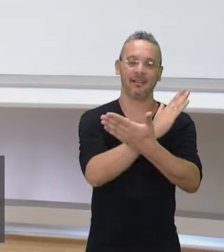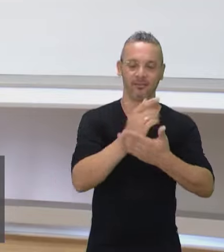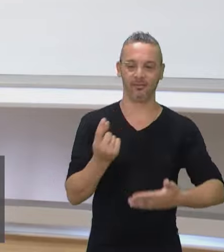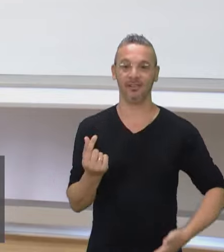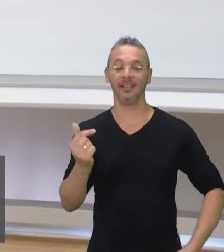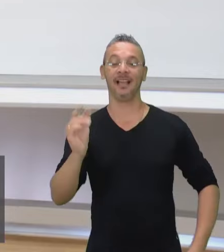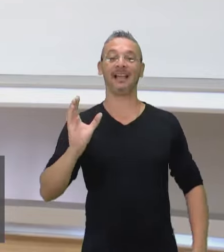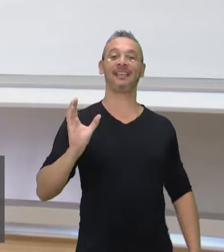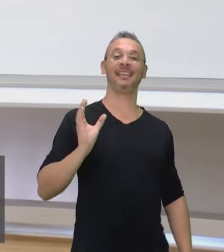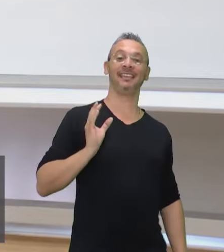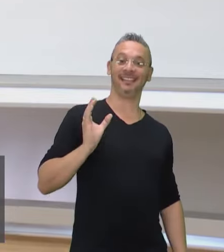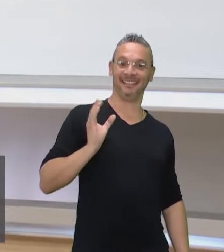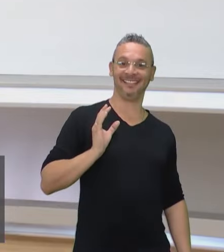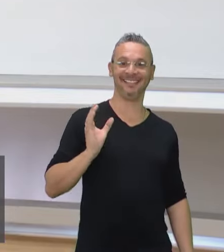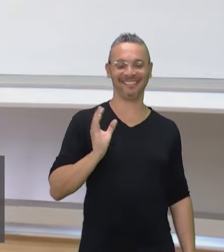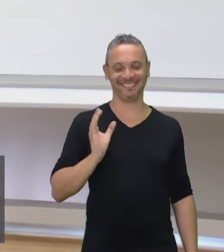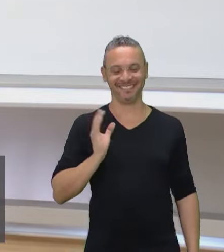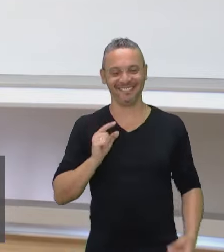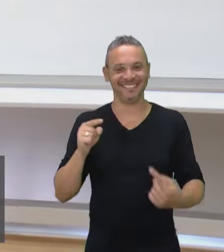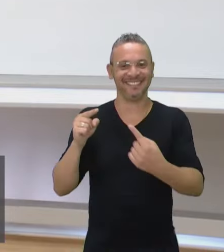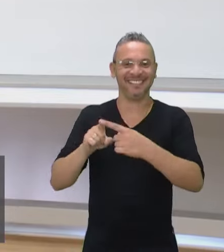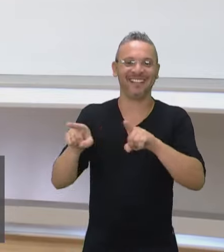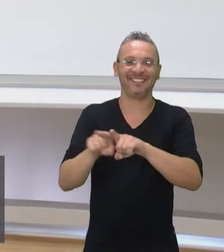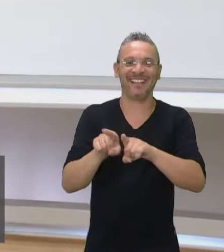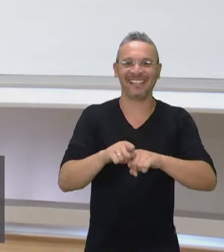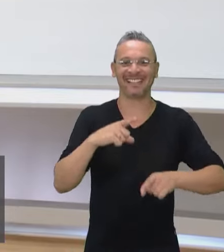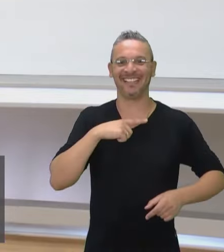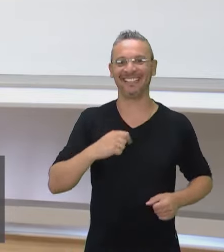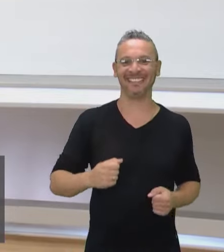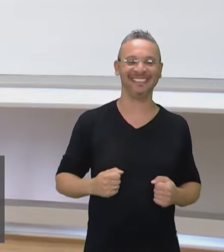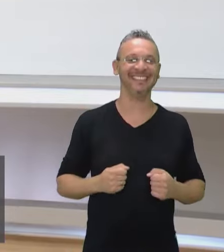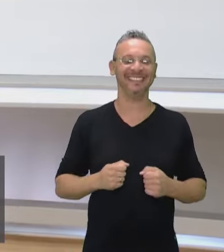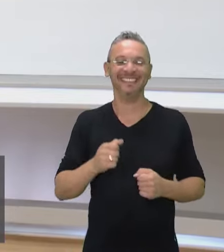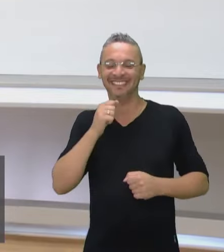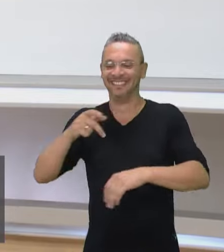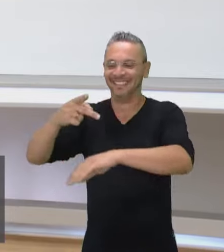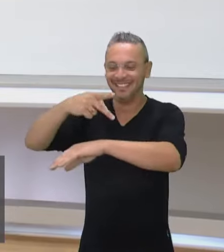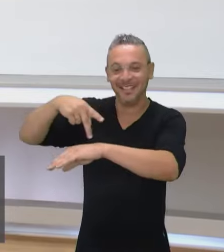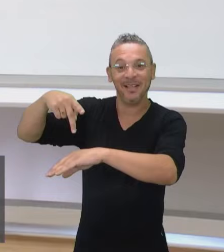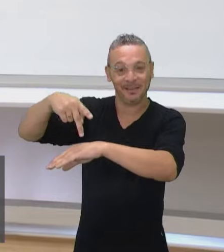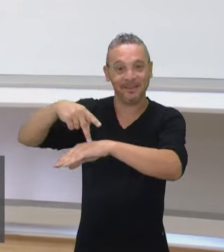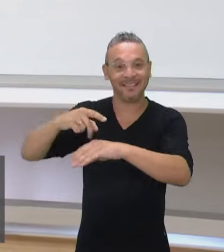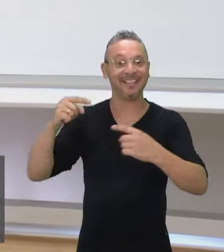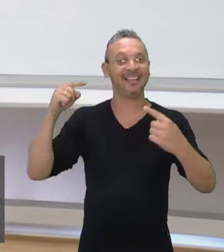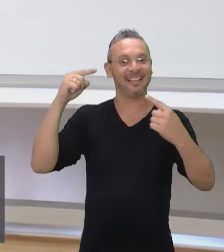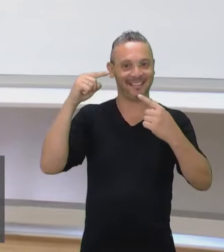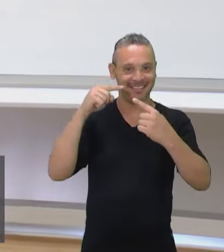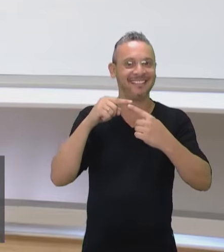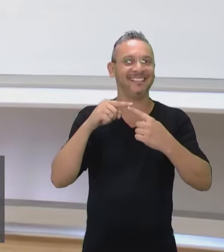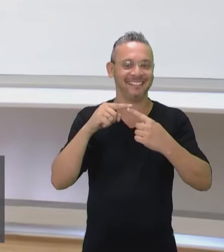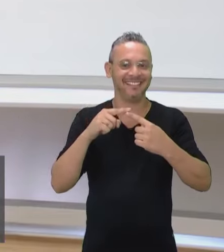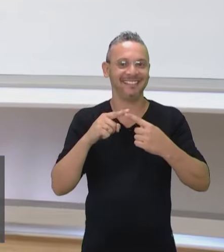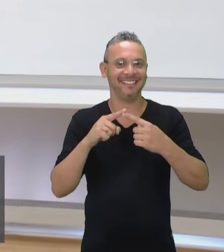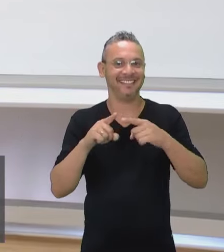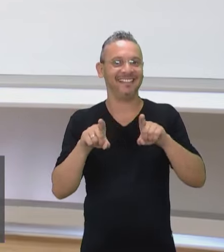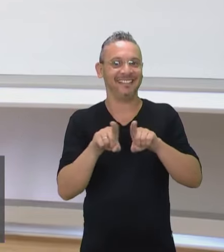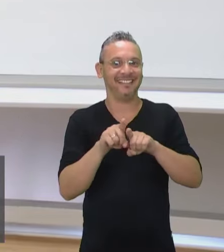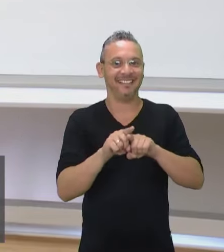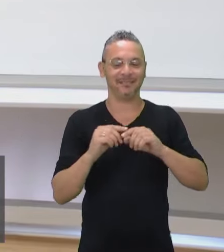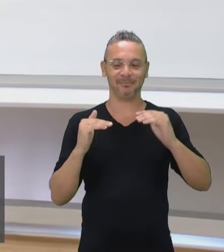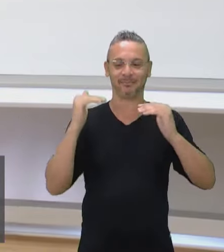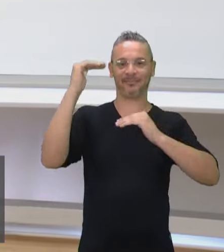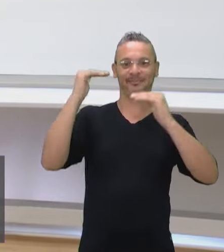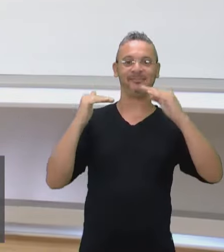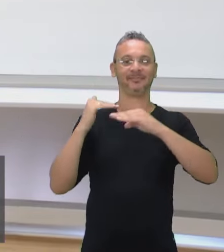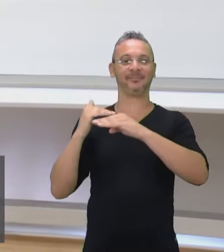fortunas e essa fortuna ela é redistribuída no país. Isso daí tem a ver, então, com uma igualdade de condições,